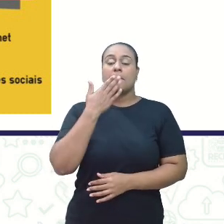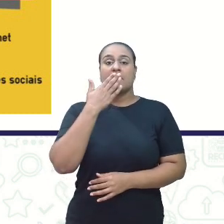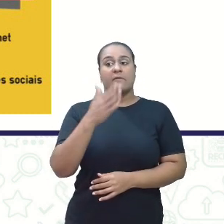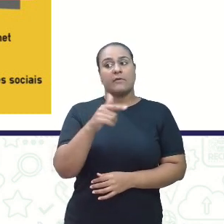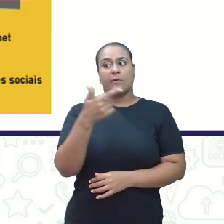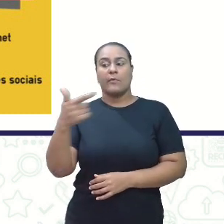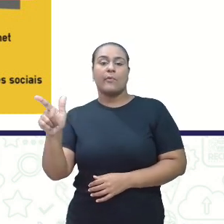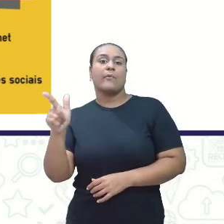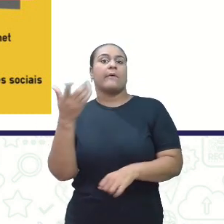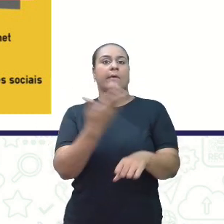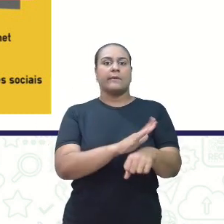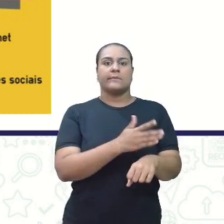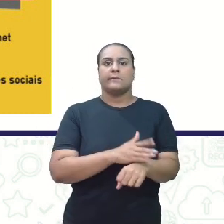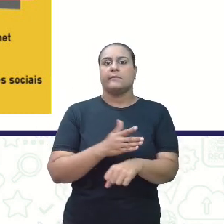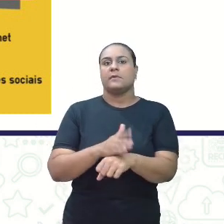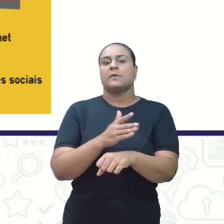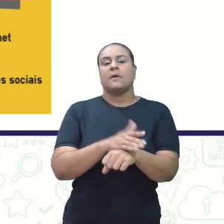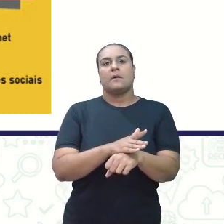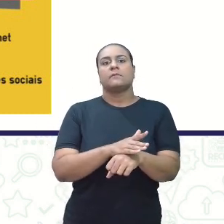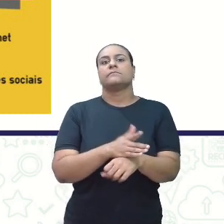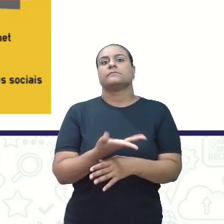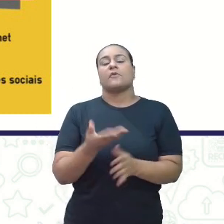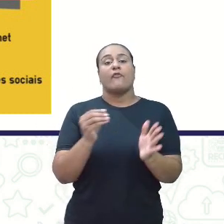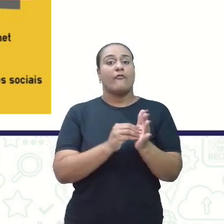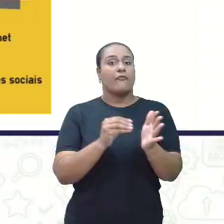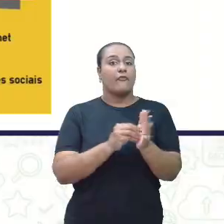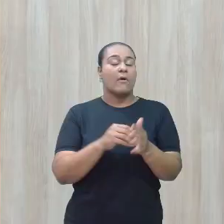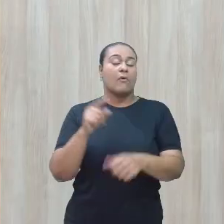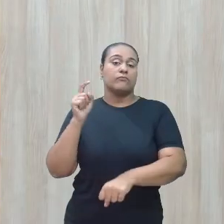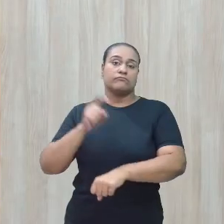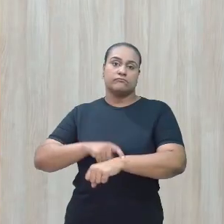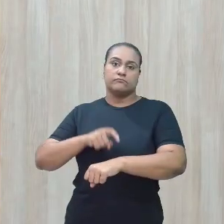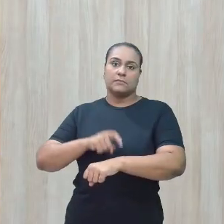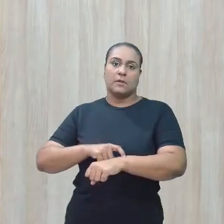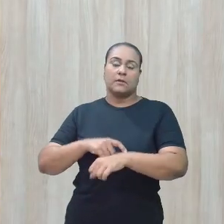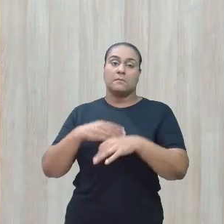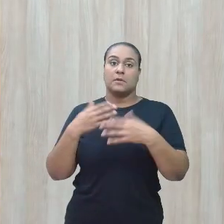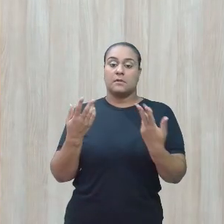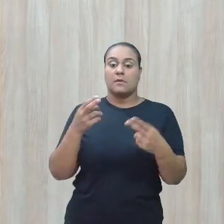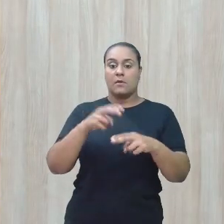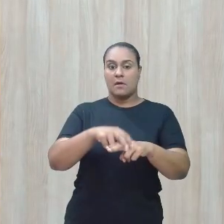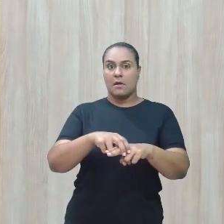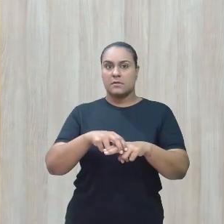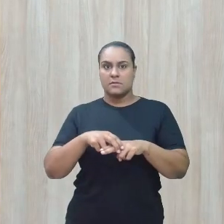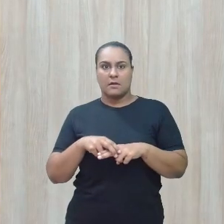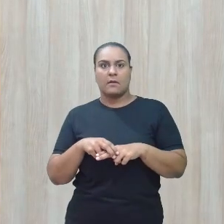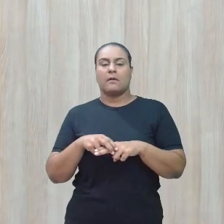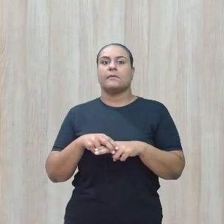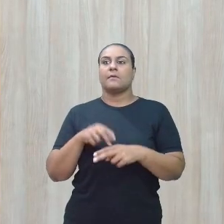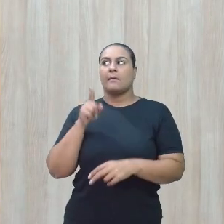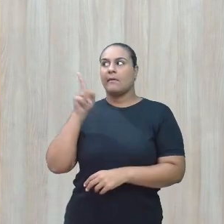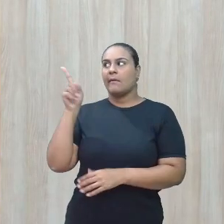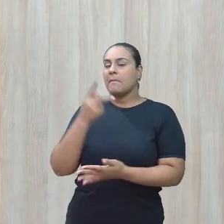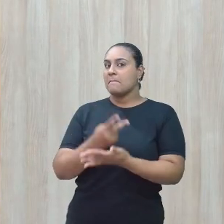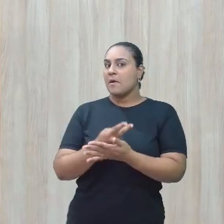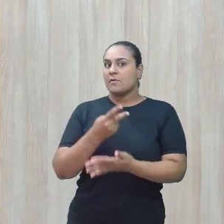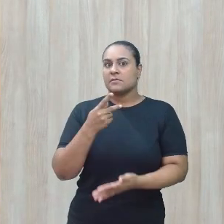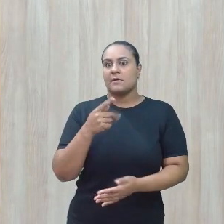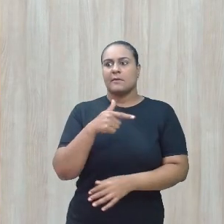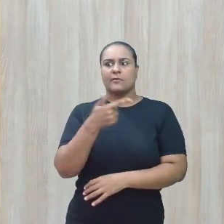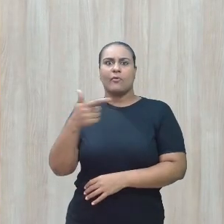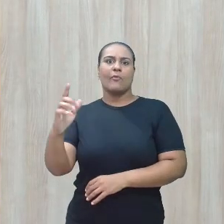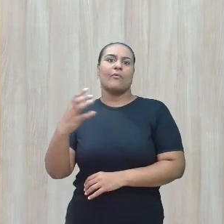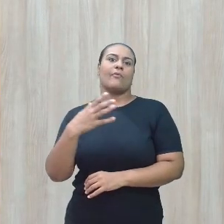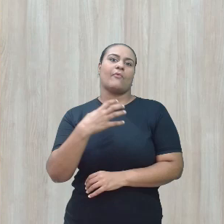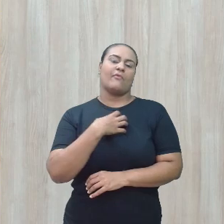falta de tempo. Então, a gente percebe que as razões para aquela atitude não acontecer é de outra